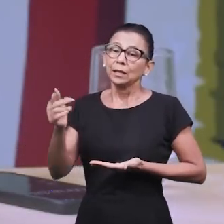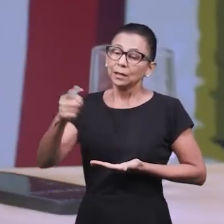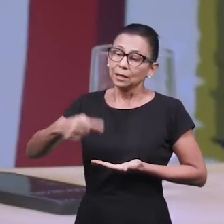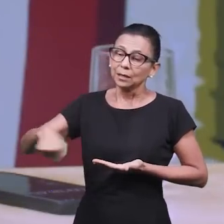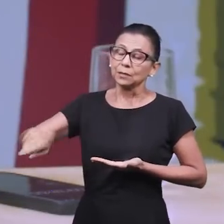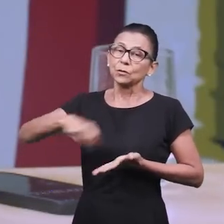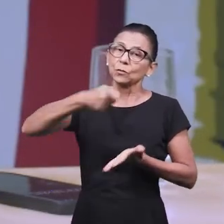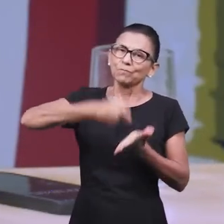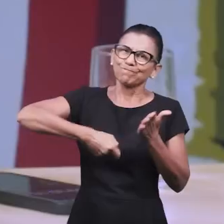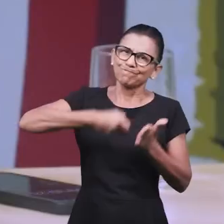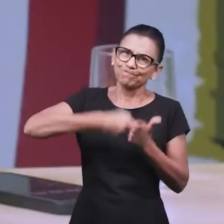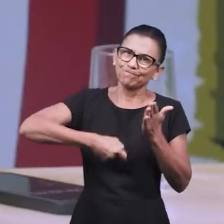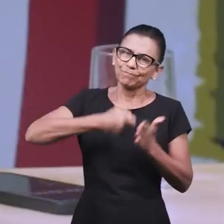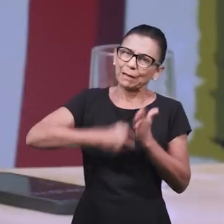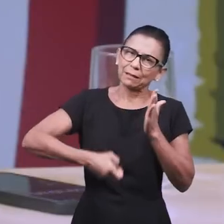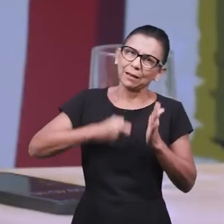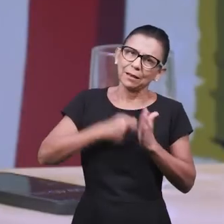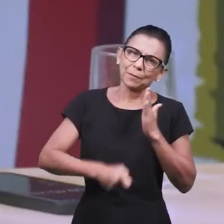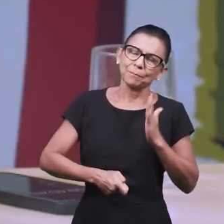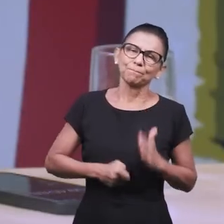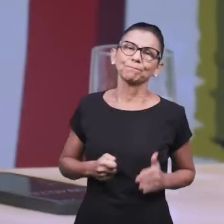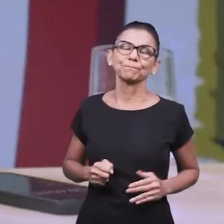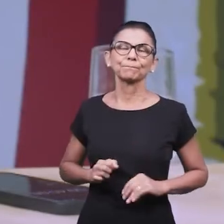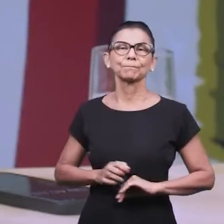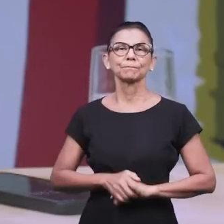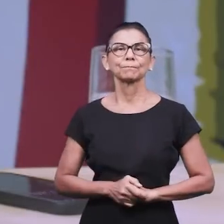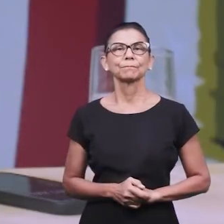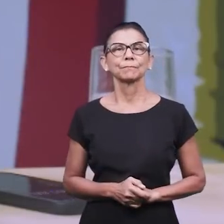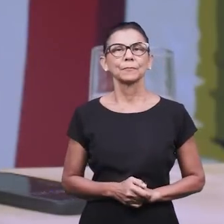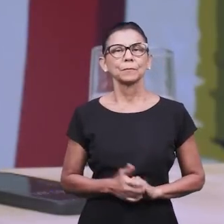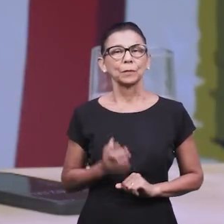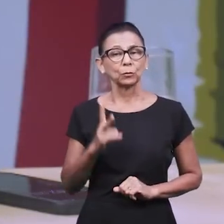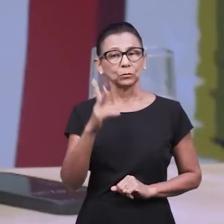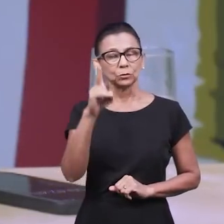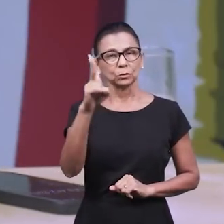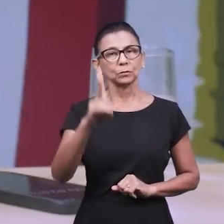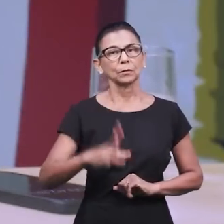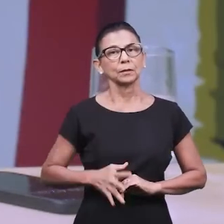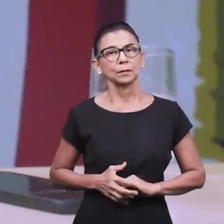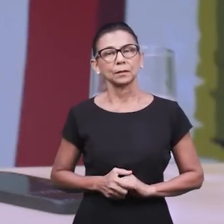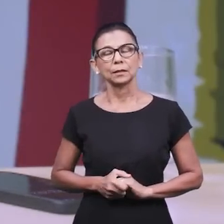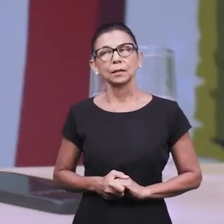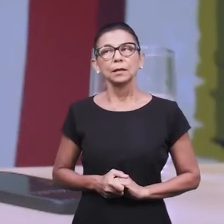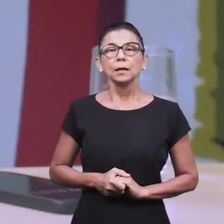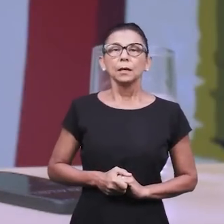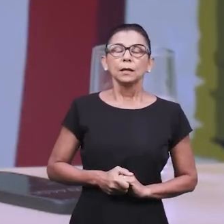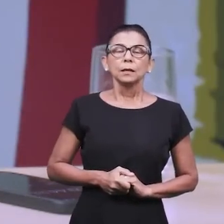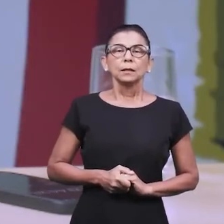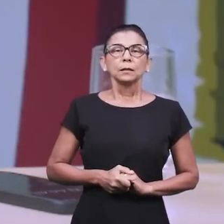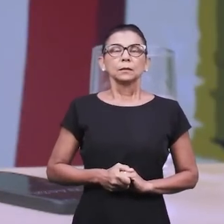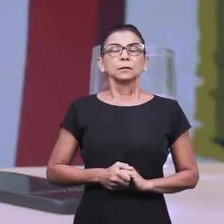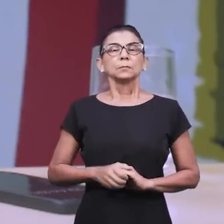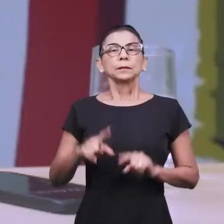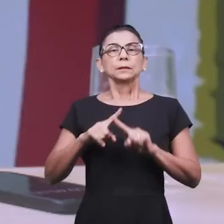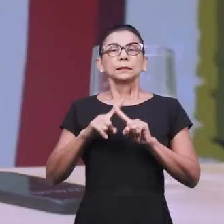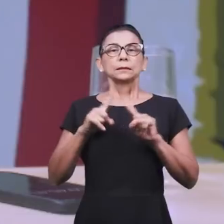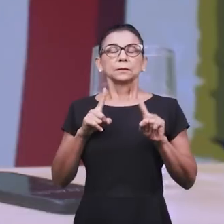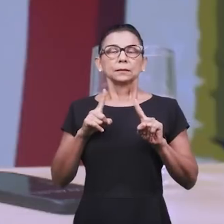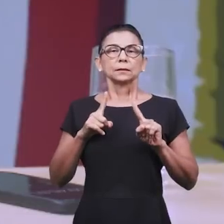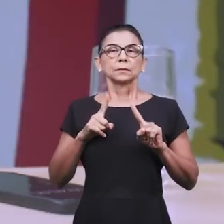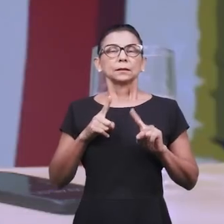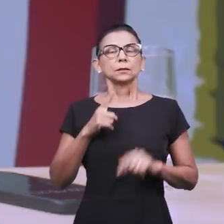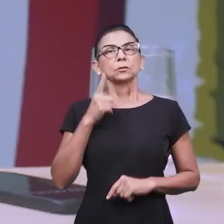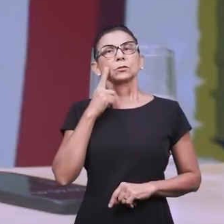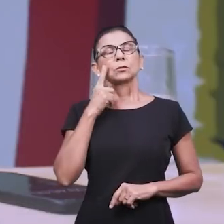para preservar isso. Agora, se nós aplicarmos, se nós trouxermos esta experiência, essa